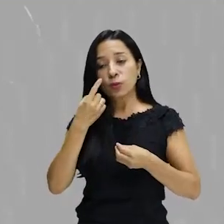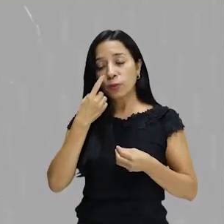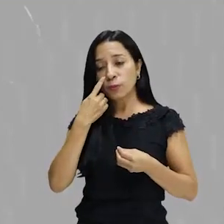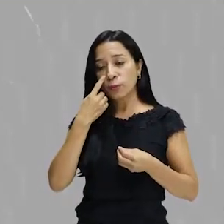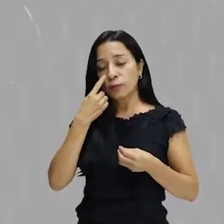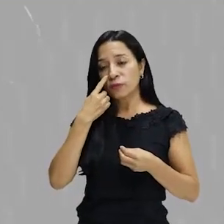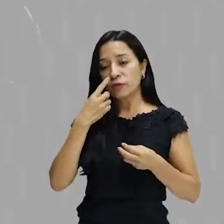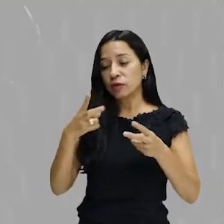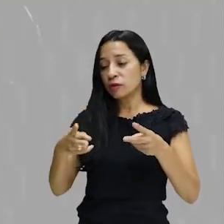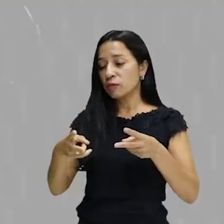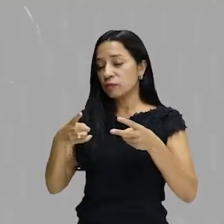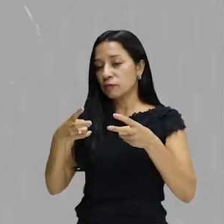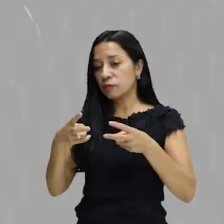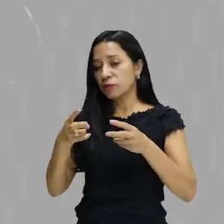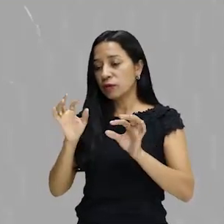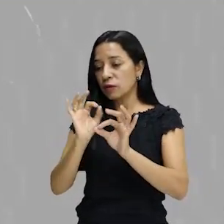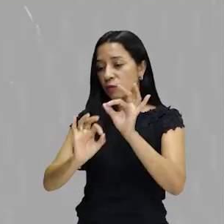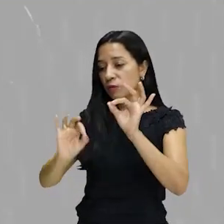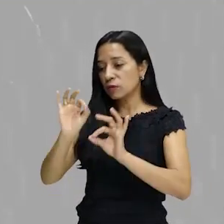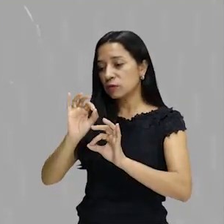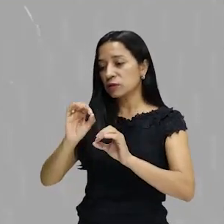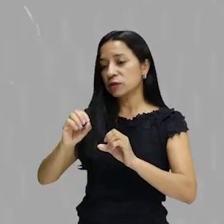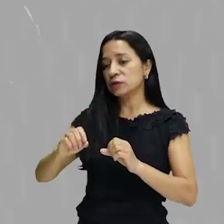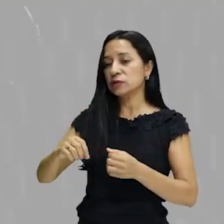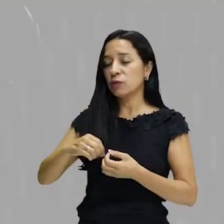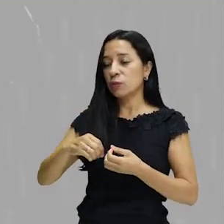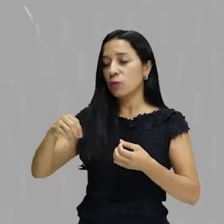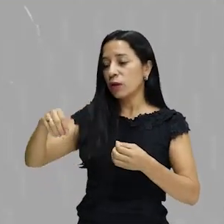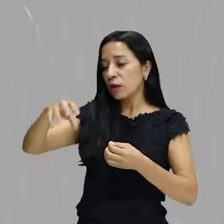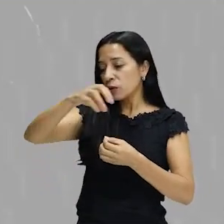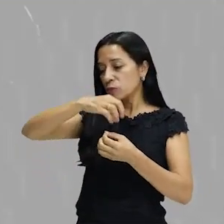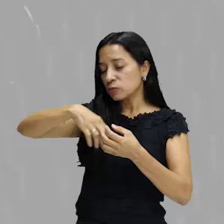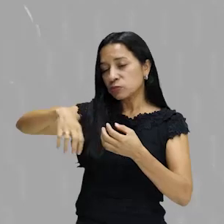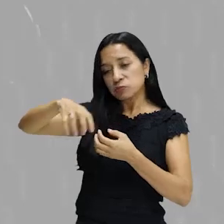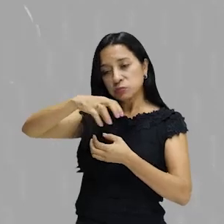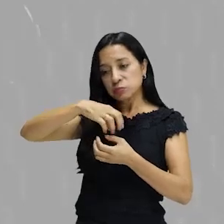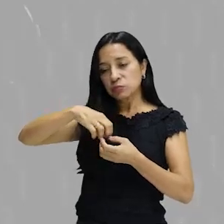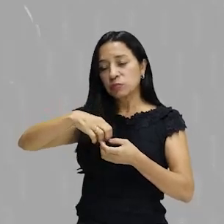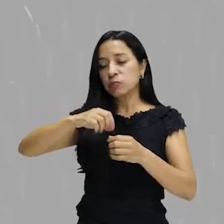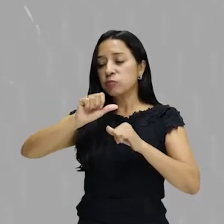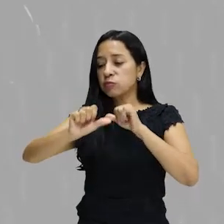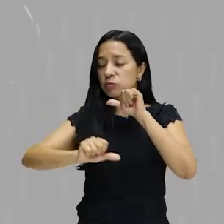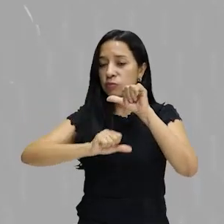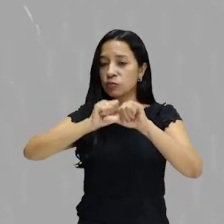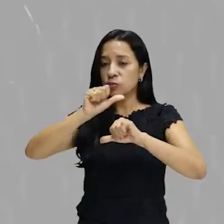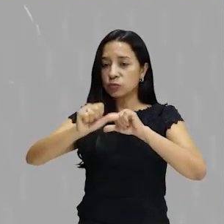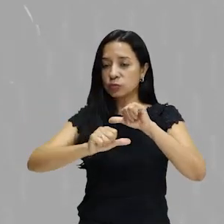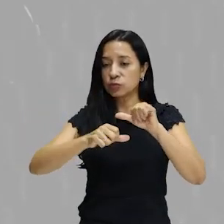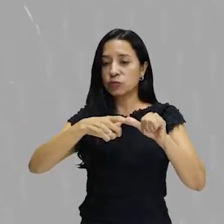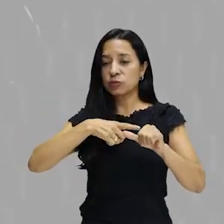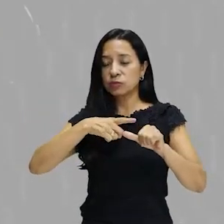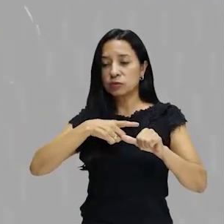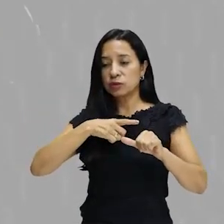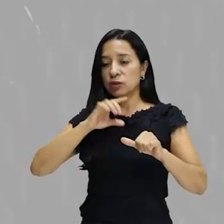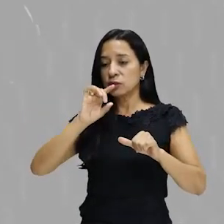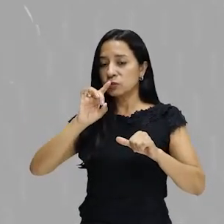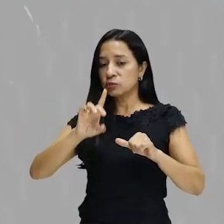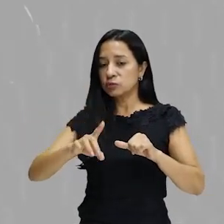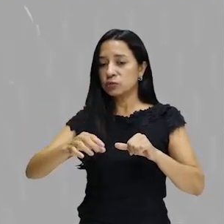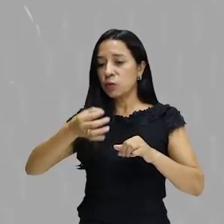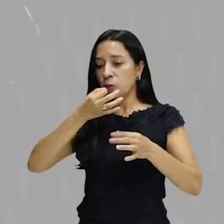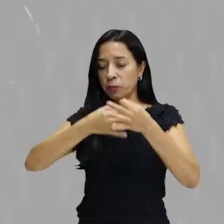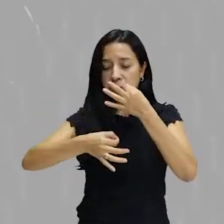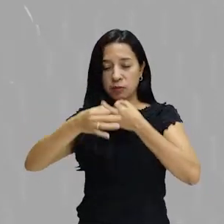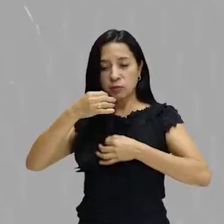e do universo à época, ela revolucionou, certo? Ela mudou totalmente. Nós tínhamos apenas discussões sobre